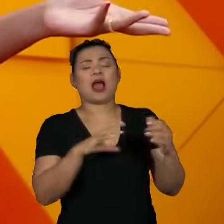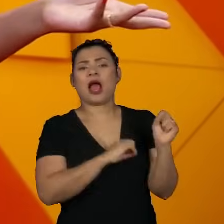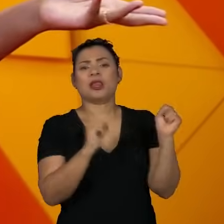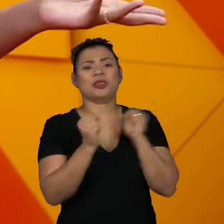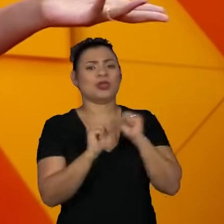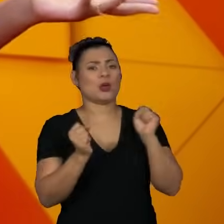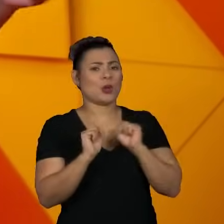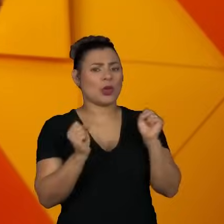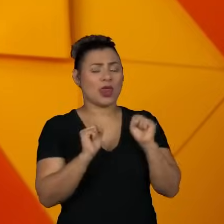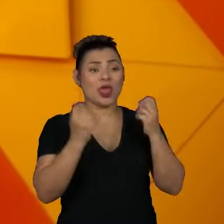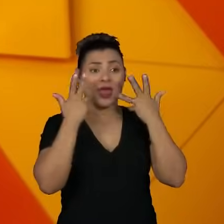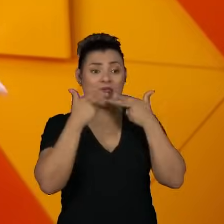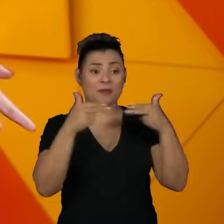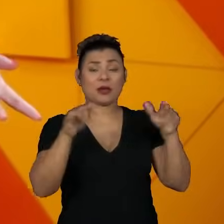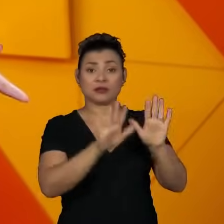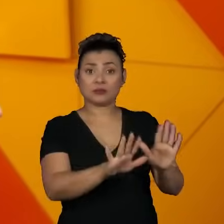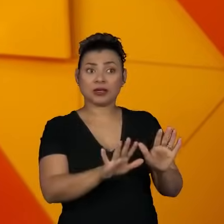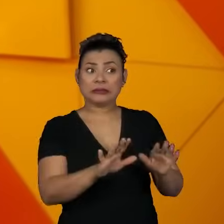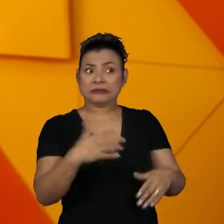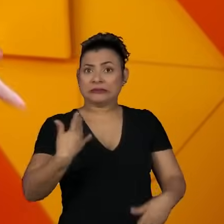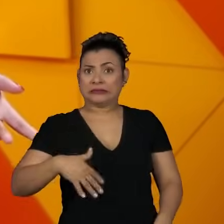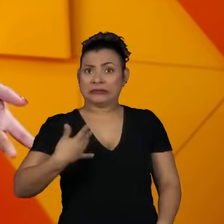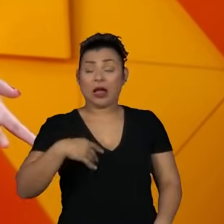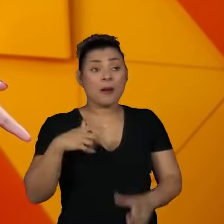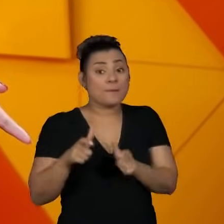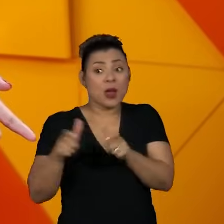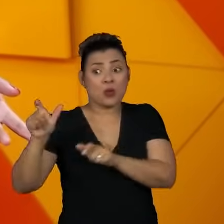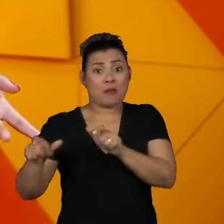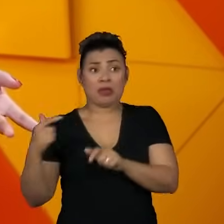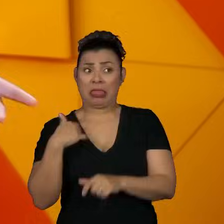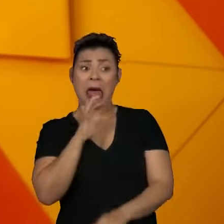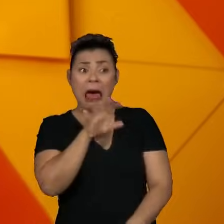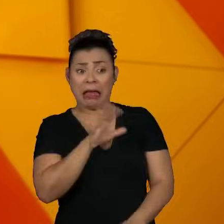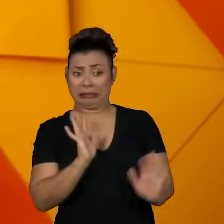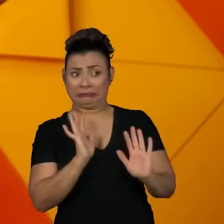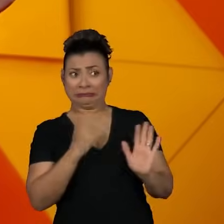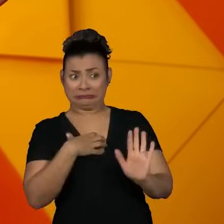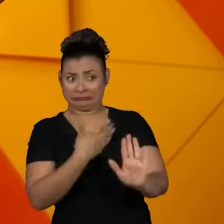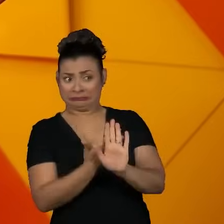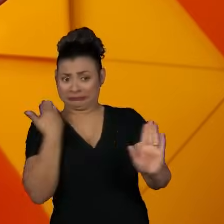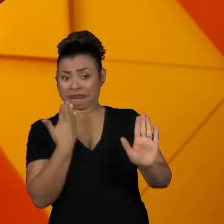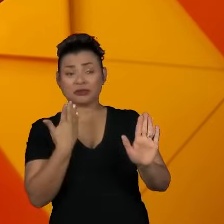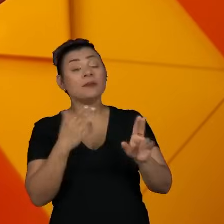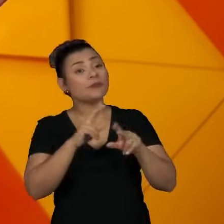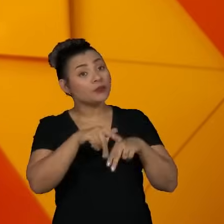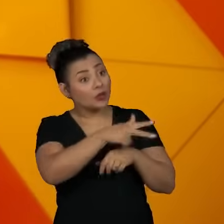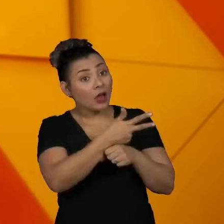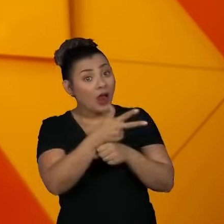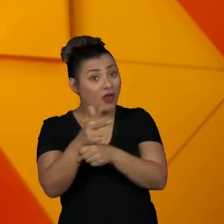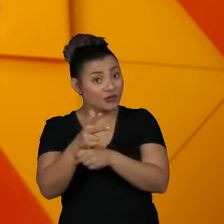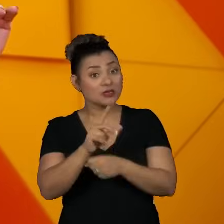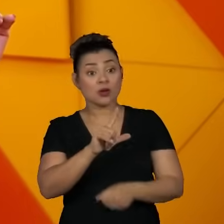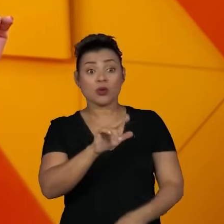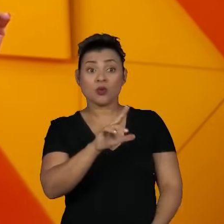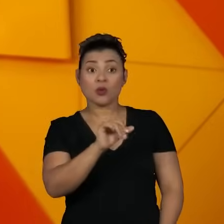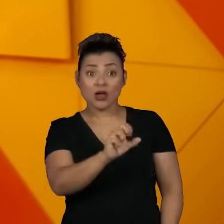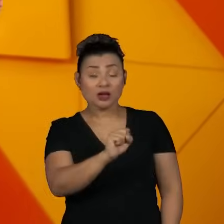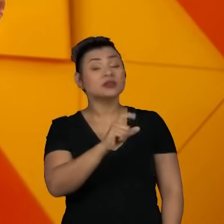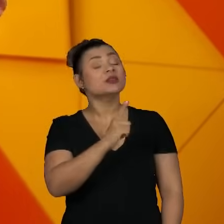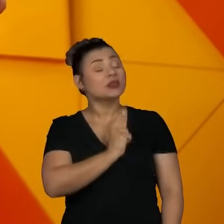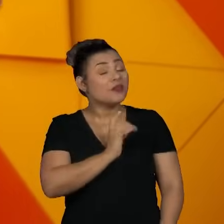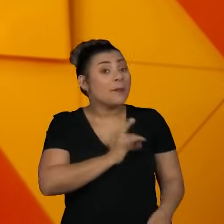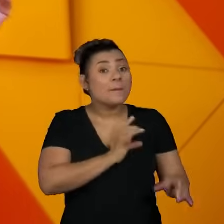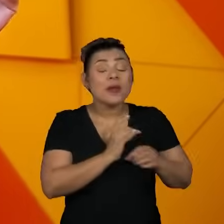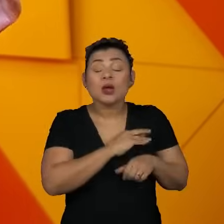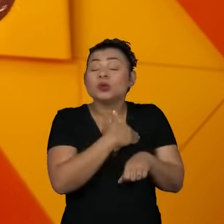gosto muito desses animais, mas eles causam muita repulsa nas pessoas, né? O Lucas, durante a gravação dessa reportagem, passou medo o